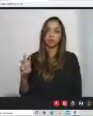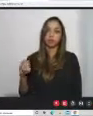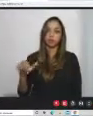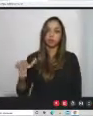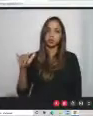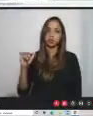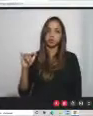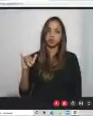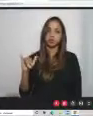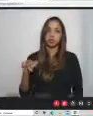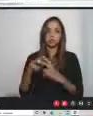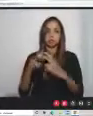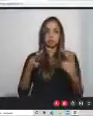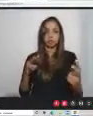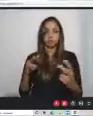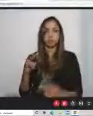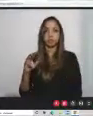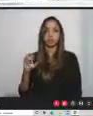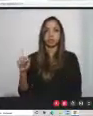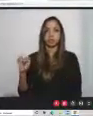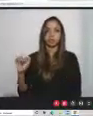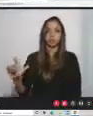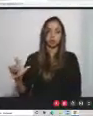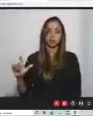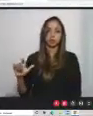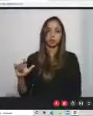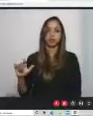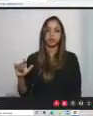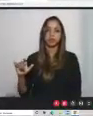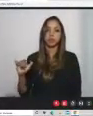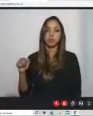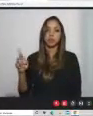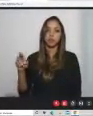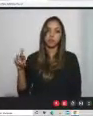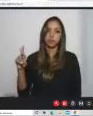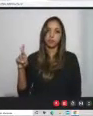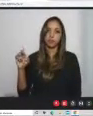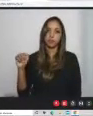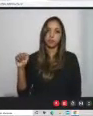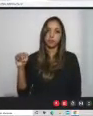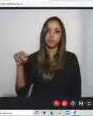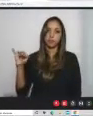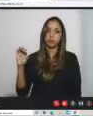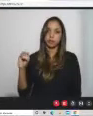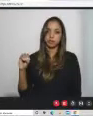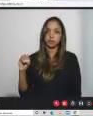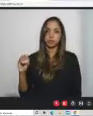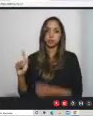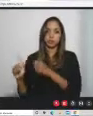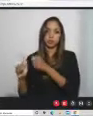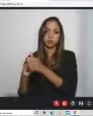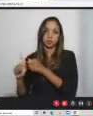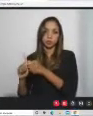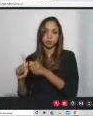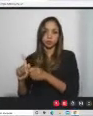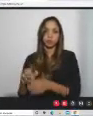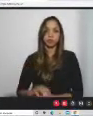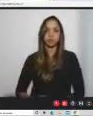de forma remota, vereadora Carol Pires, vereador Afrânio Bezerra e vereador Gustavo Negócio.